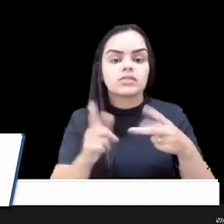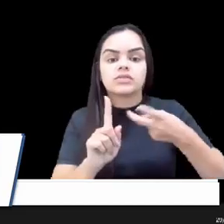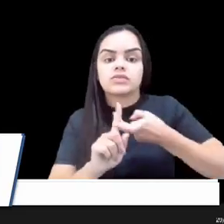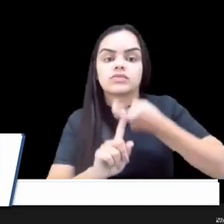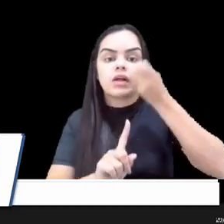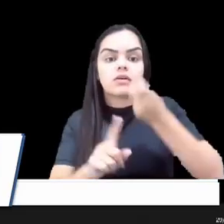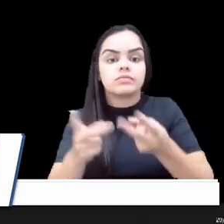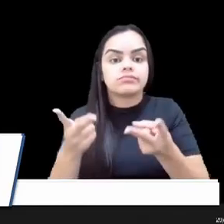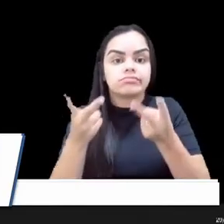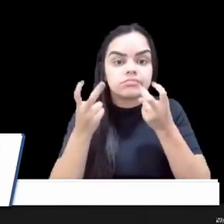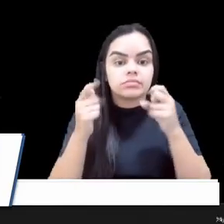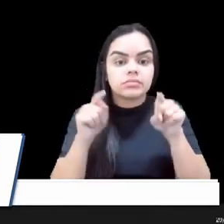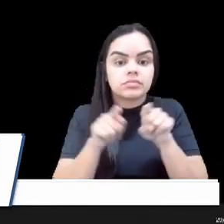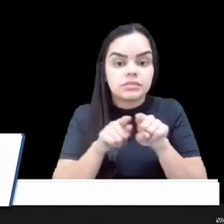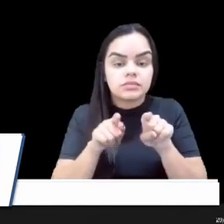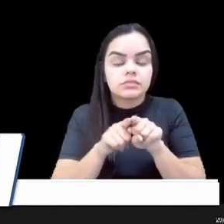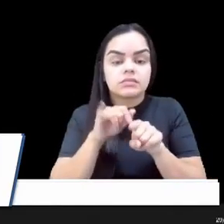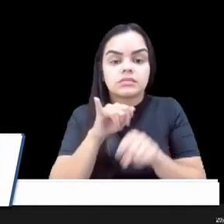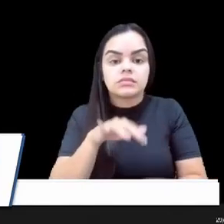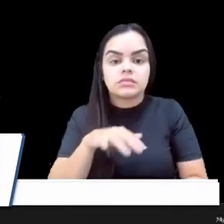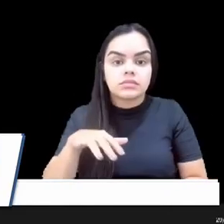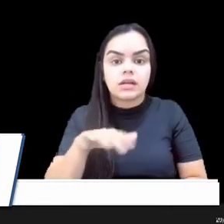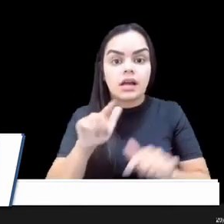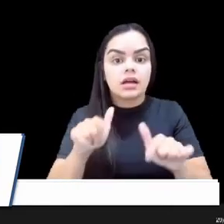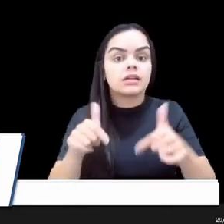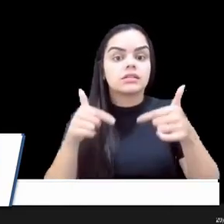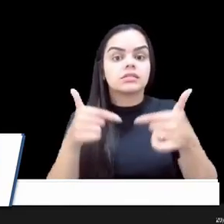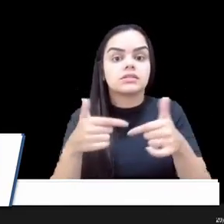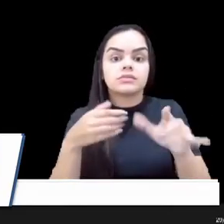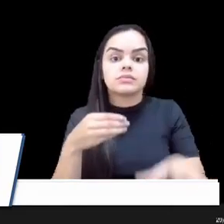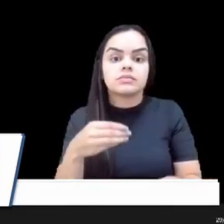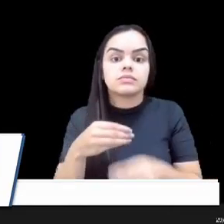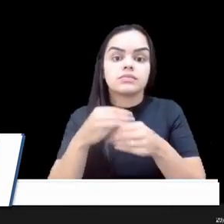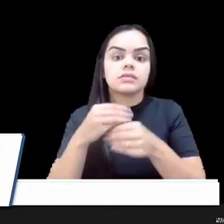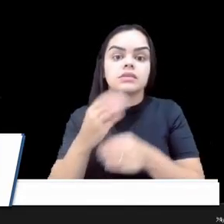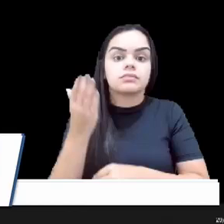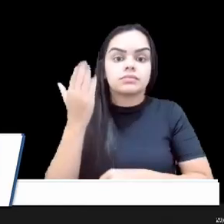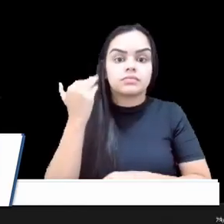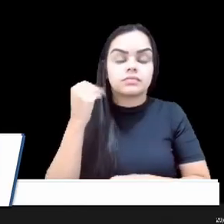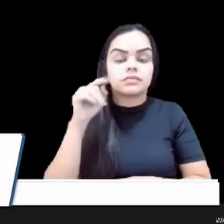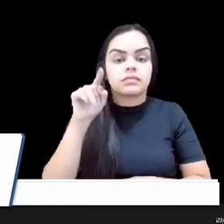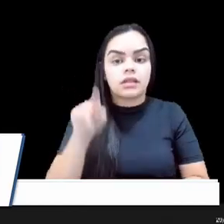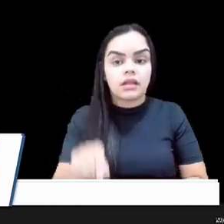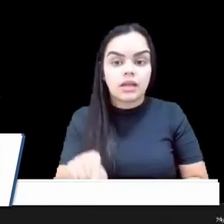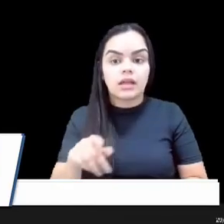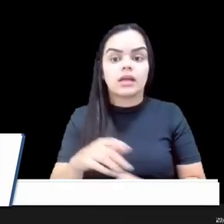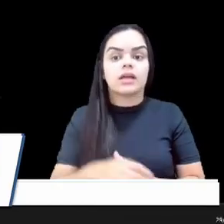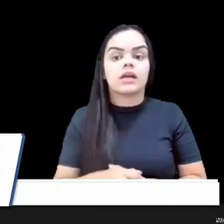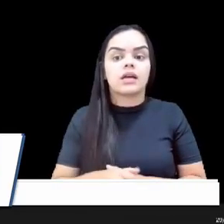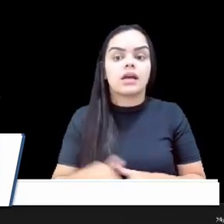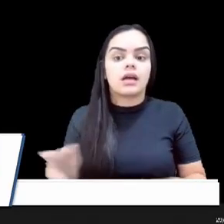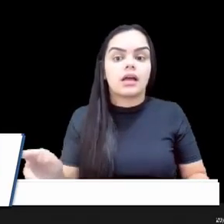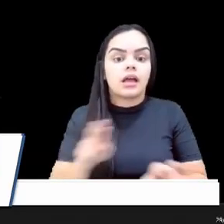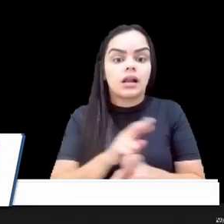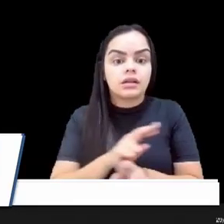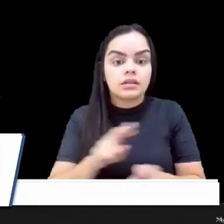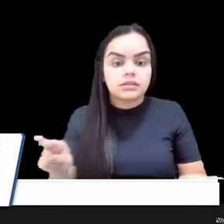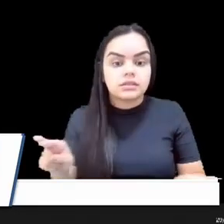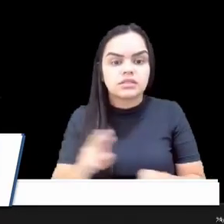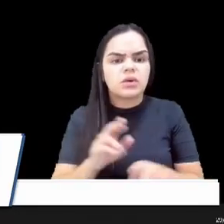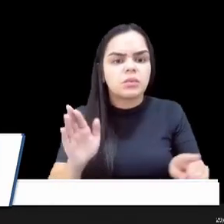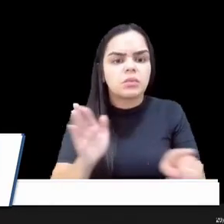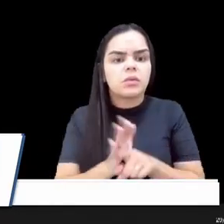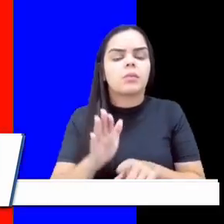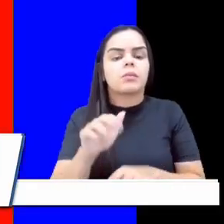contra o sistema previdenciário. E uma dessas ações que foram implementadas naquela época foi justamente em relação a essas consignações de associações. E o que é que nós